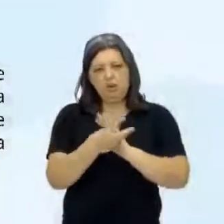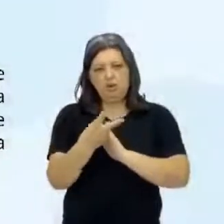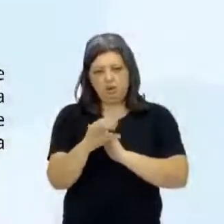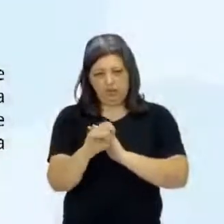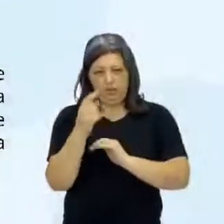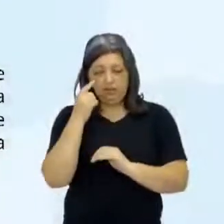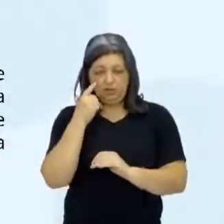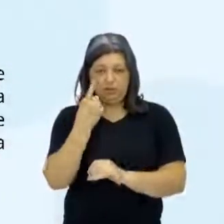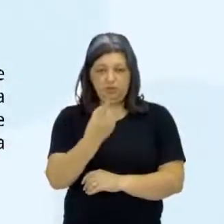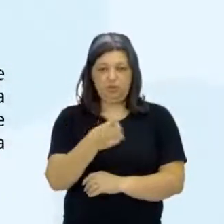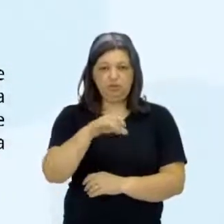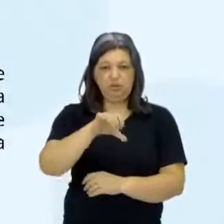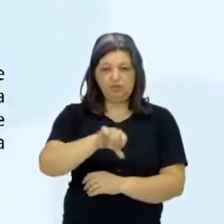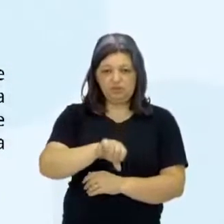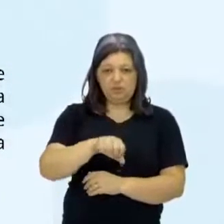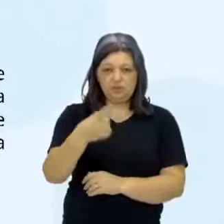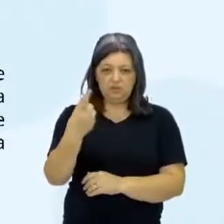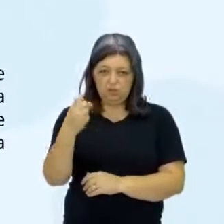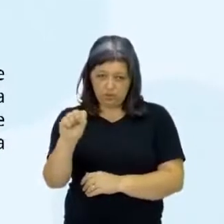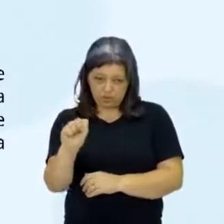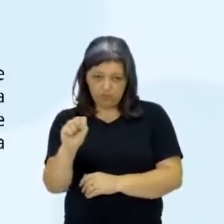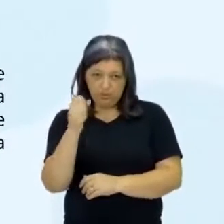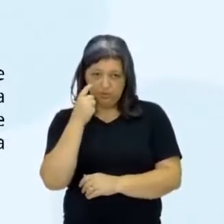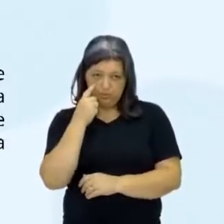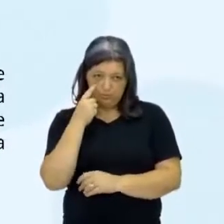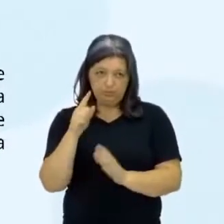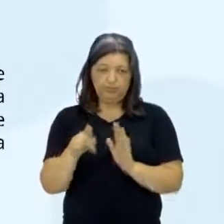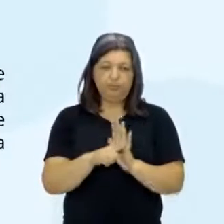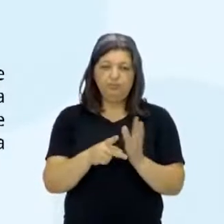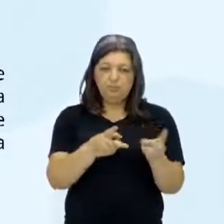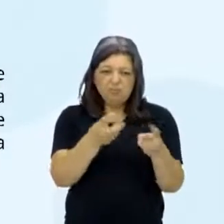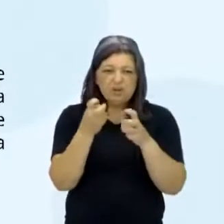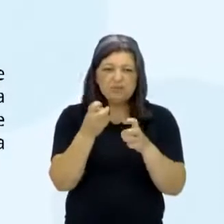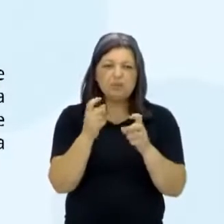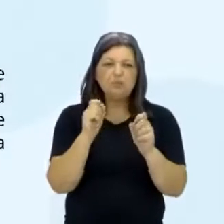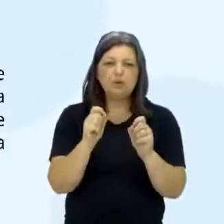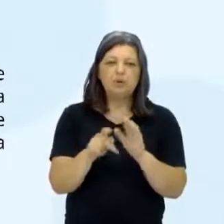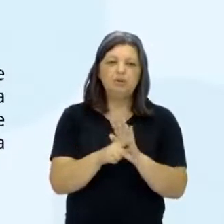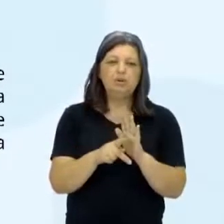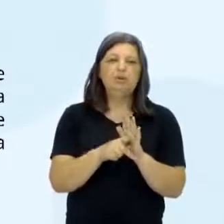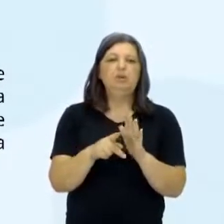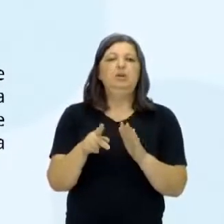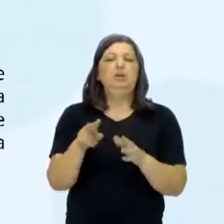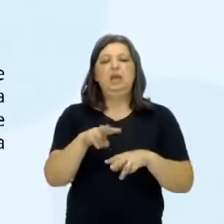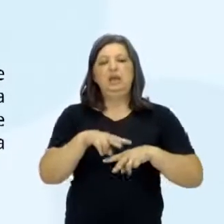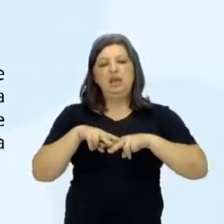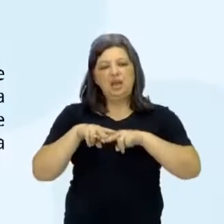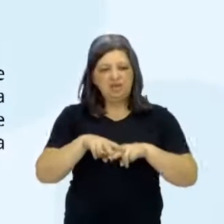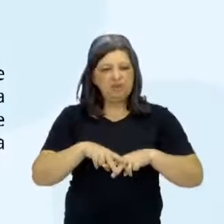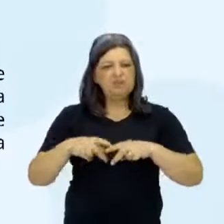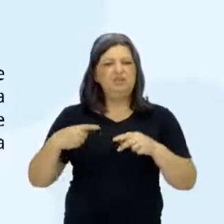XX, de 1918. Percebam, olha só. Aquilo que a gente falou, tem revisão, é texto.